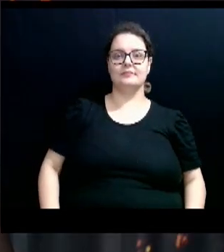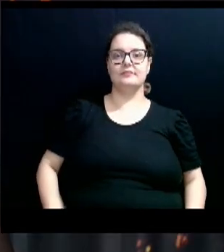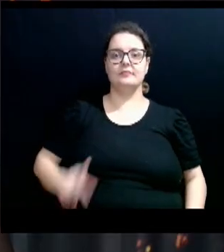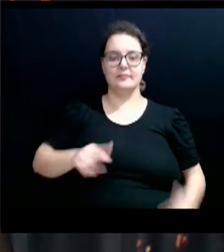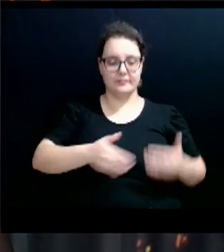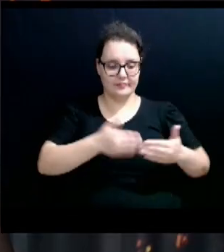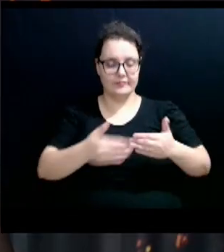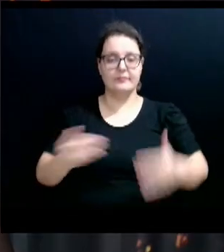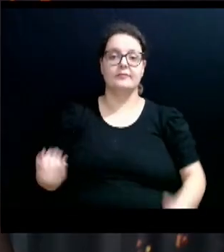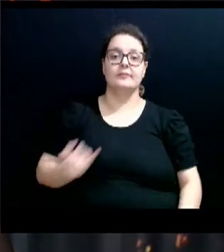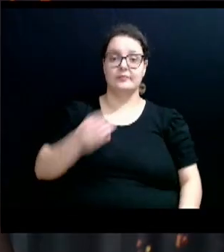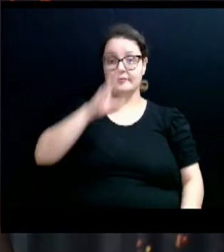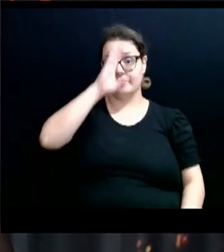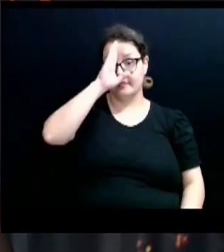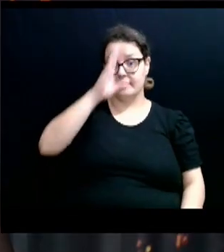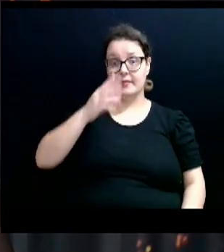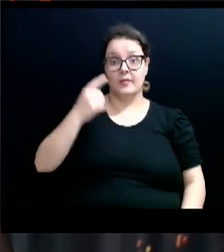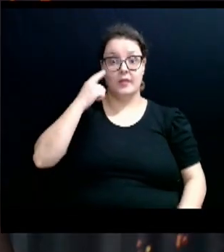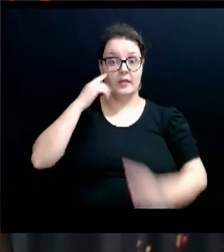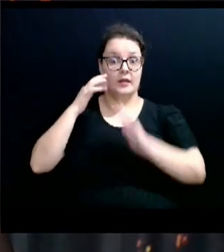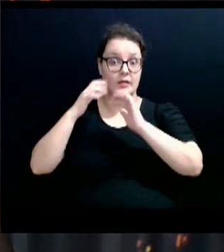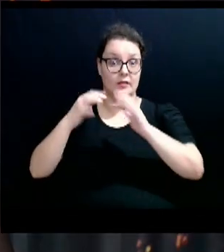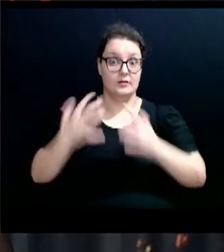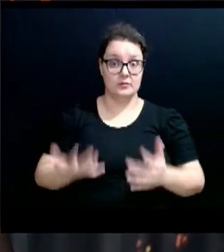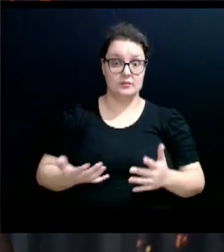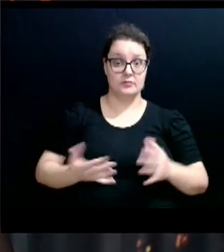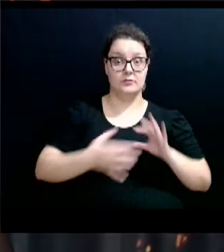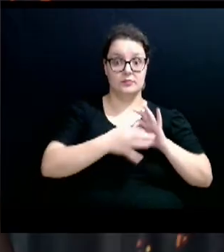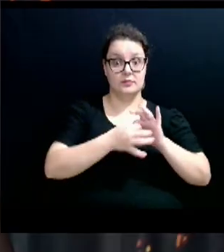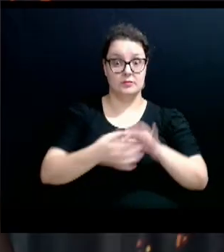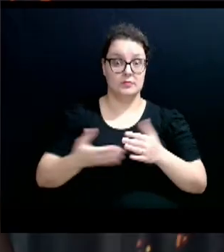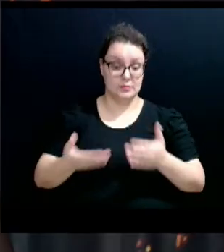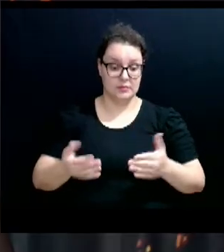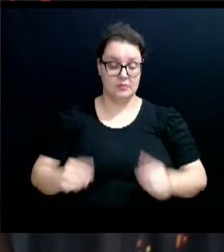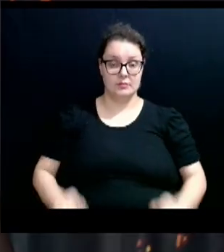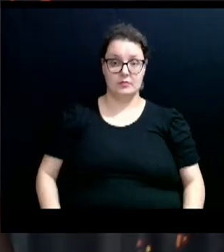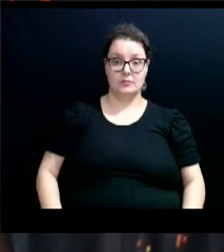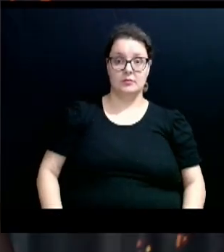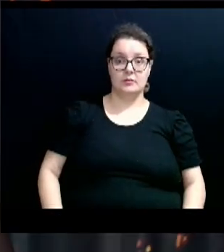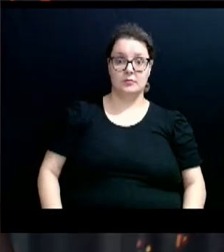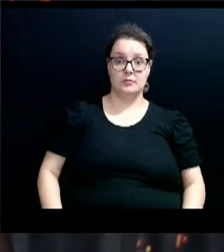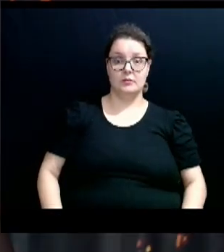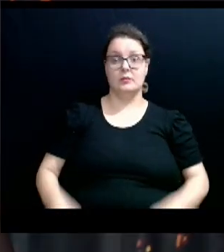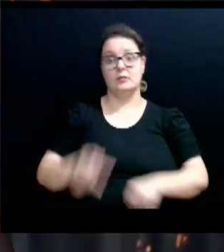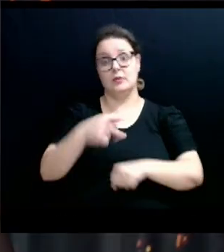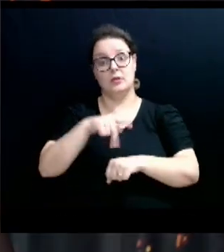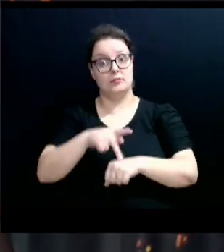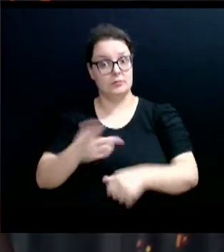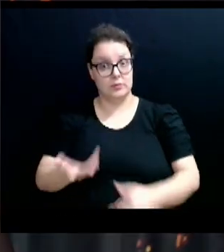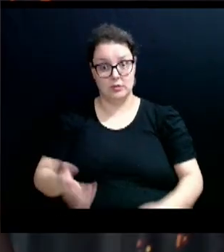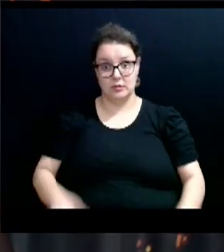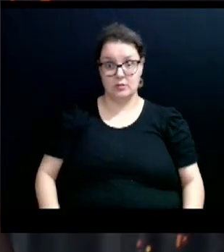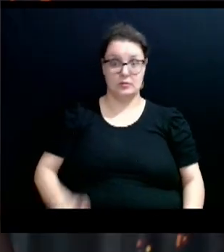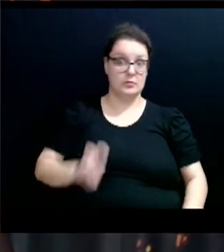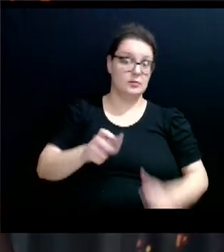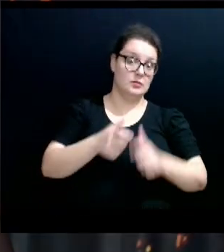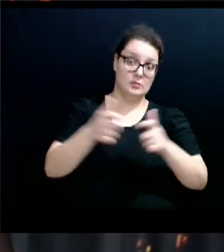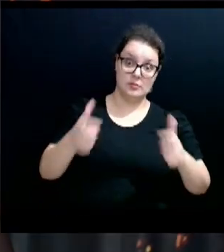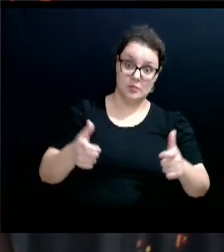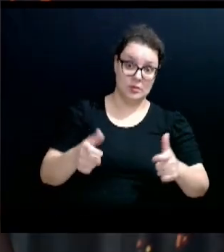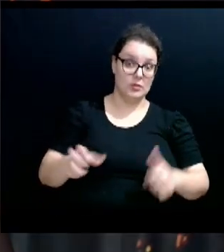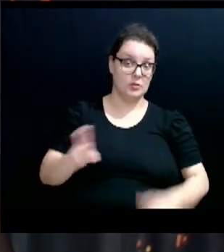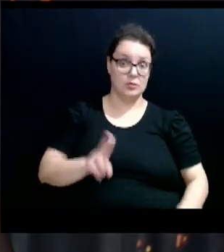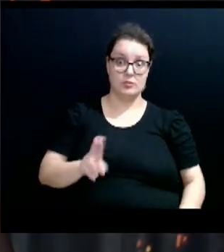principalmente pensando nesse contexto que a gente está, em que o país é um dos 5 maiores consumidores de redes sociais. A gente